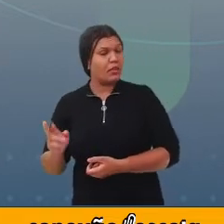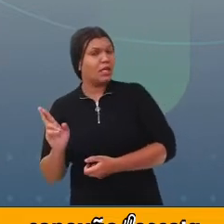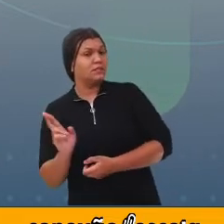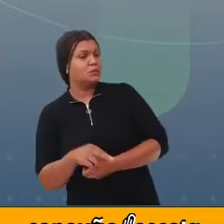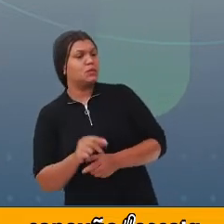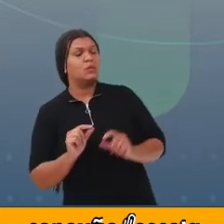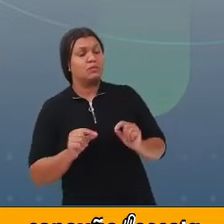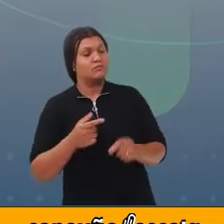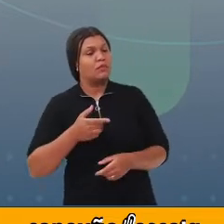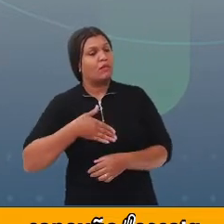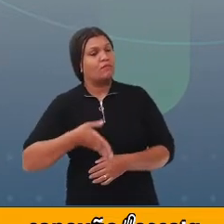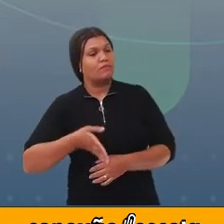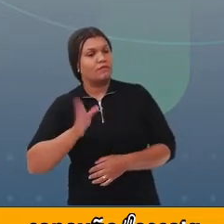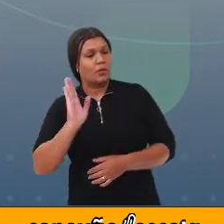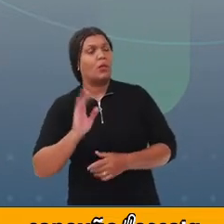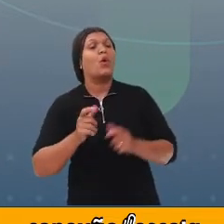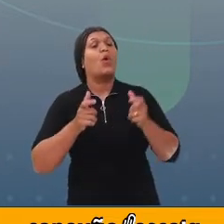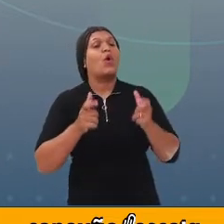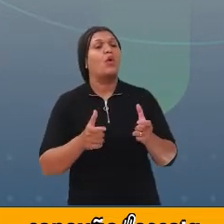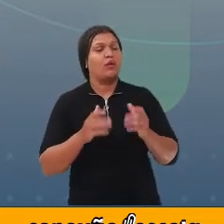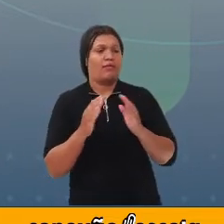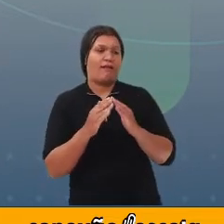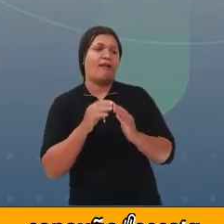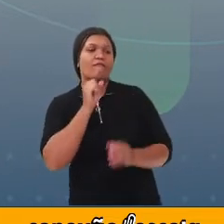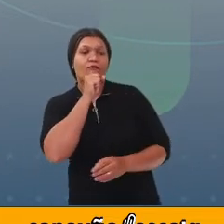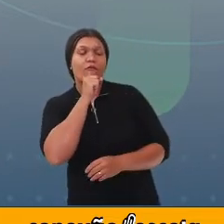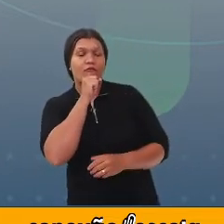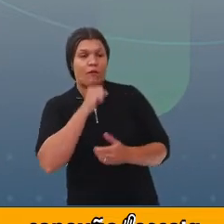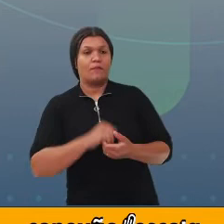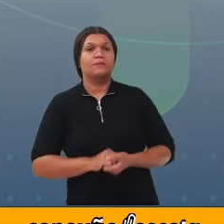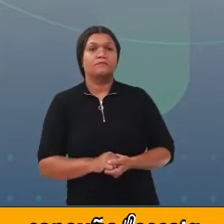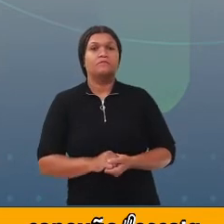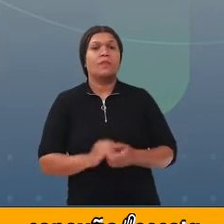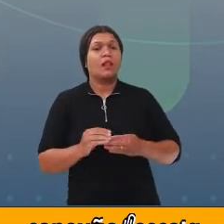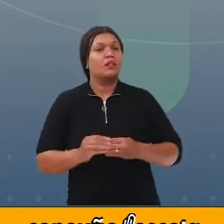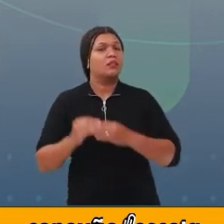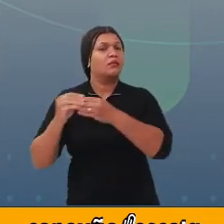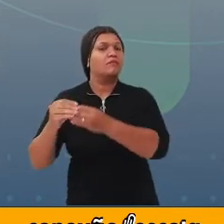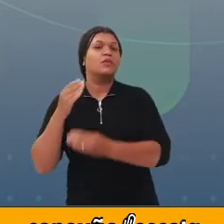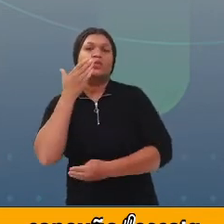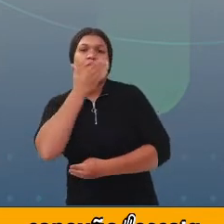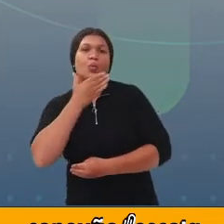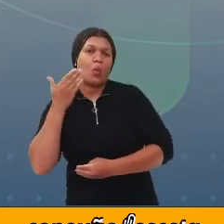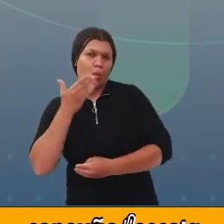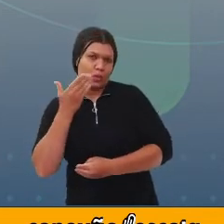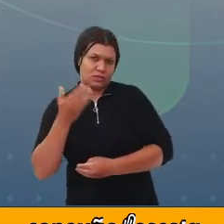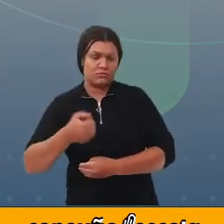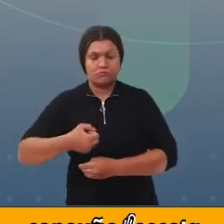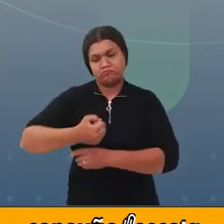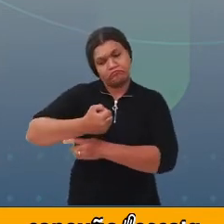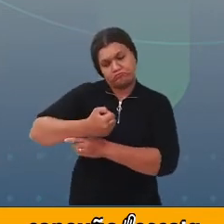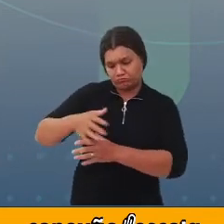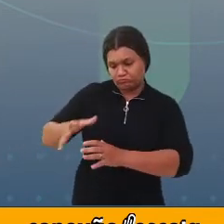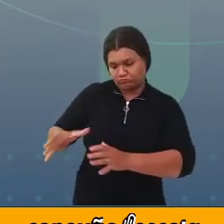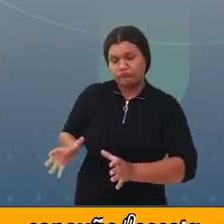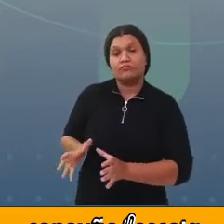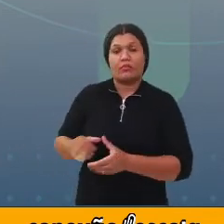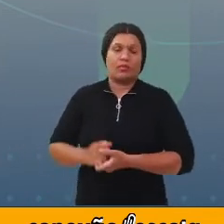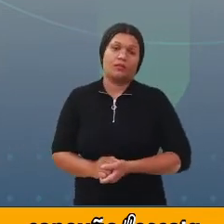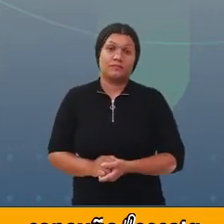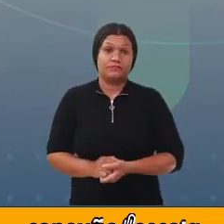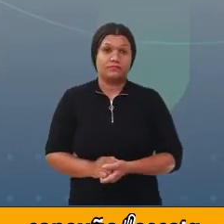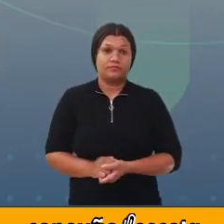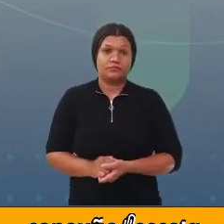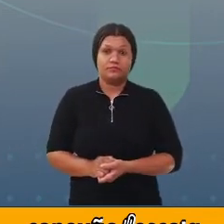Vermelho disse que estava indo para a casa de sua avó, levando doces na cesta. Ele então lhe